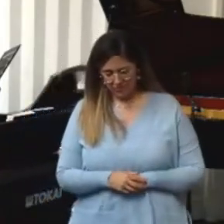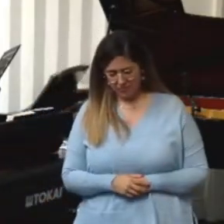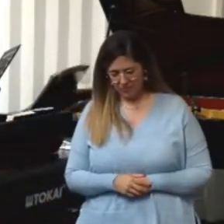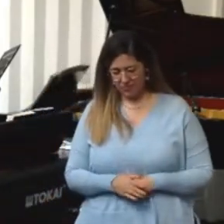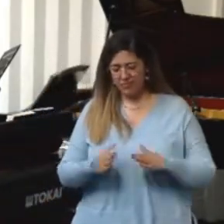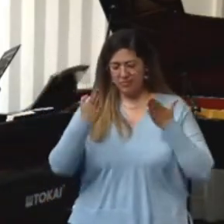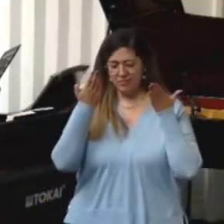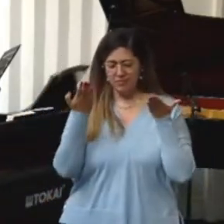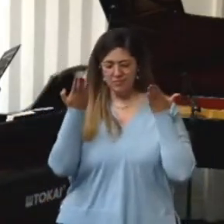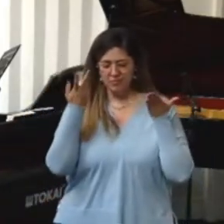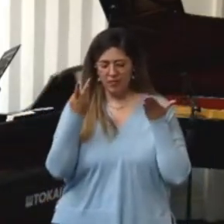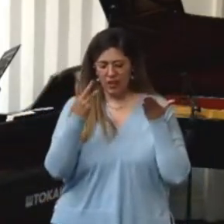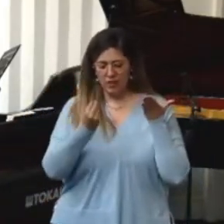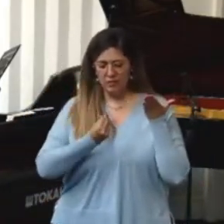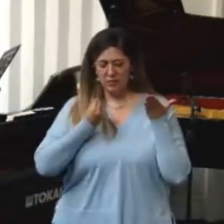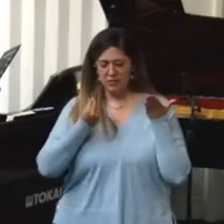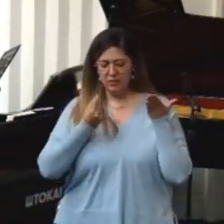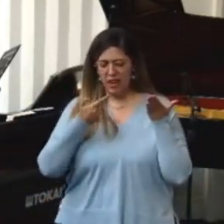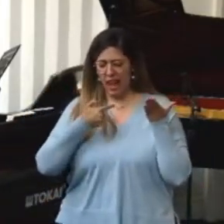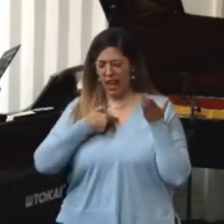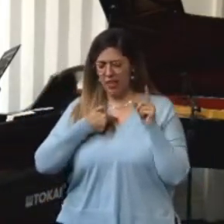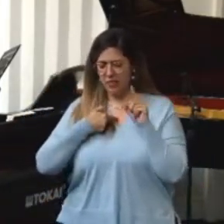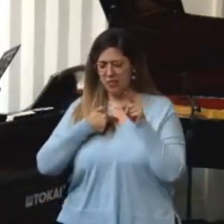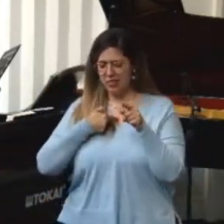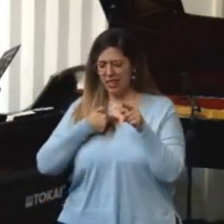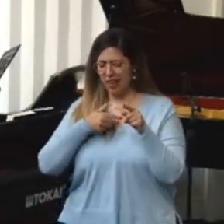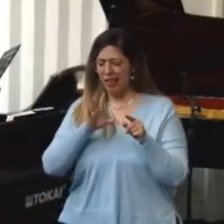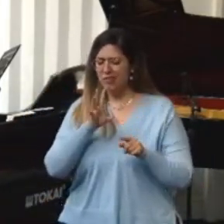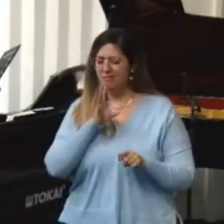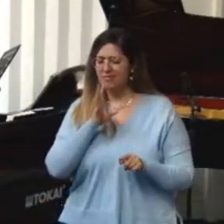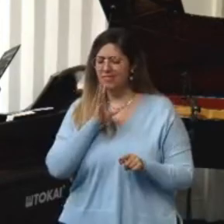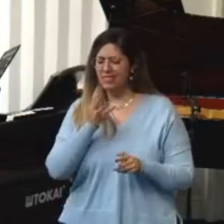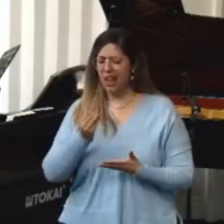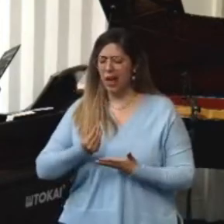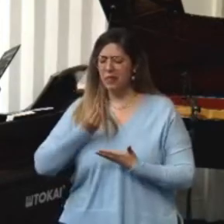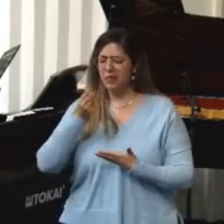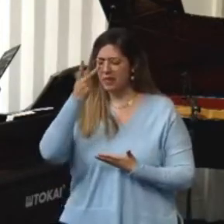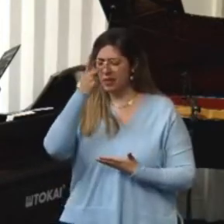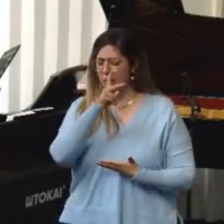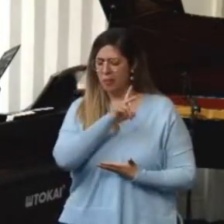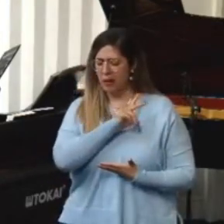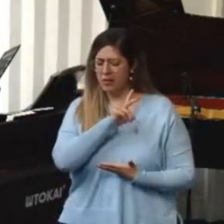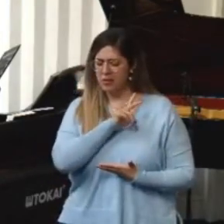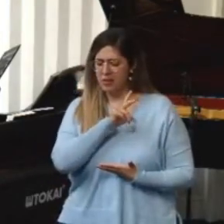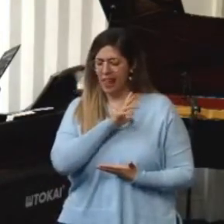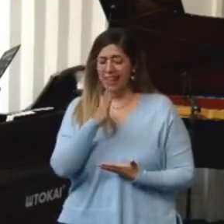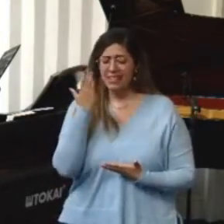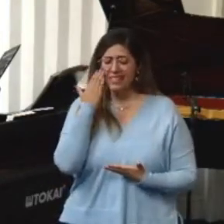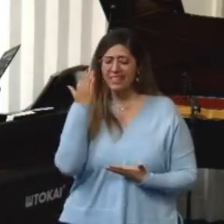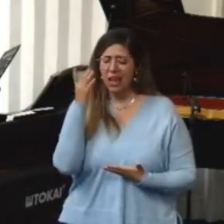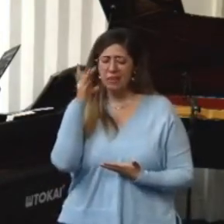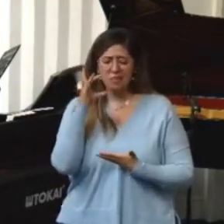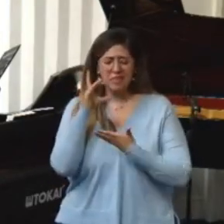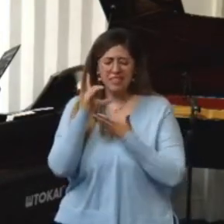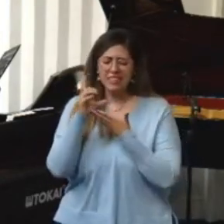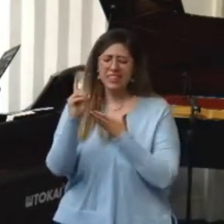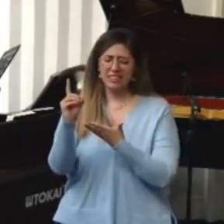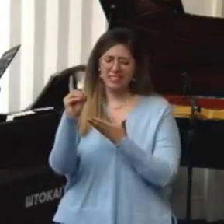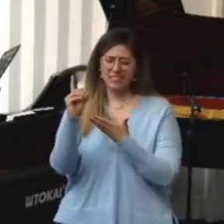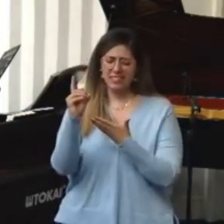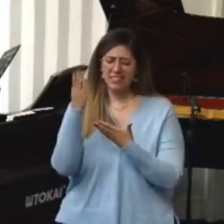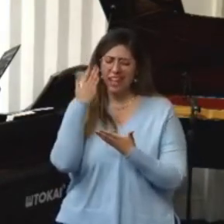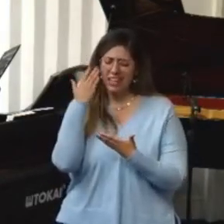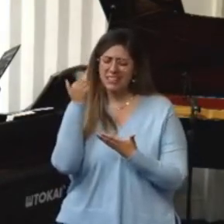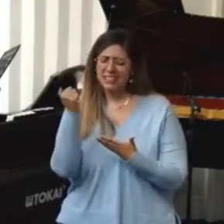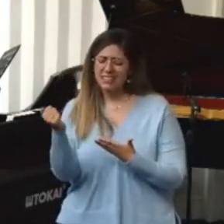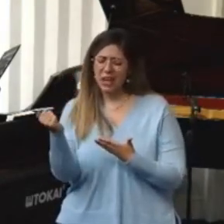Reflita por um momento. Eu e você conhecemos a vida que temos. Eu e você sabemos quem é Deus. Eu e você sabemos o